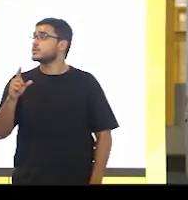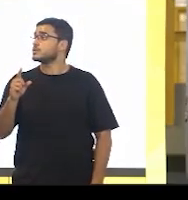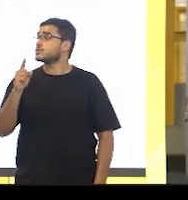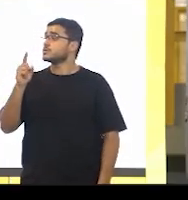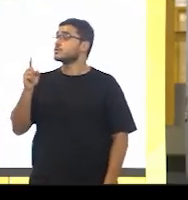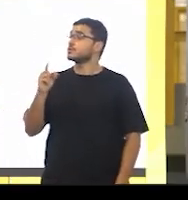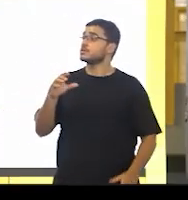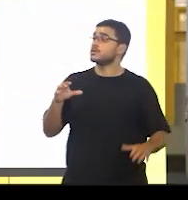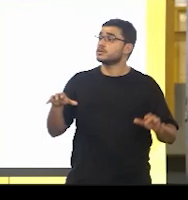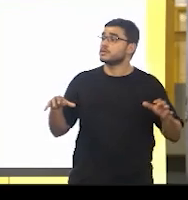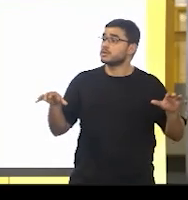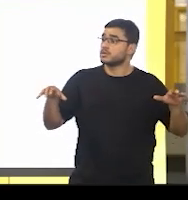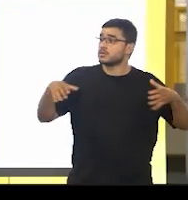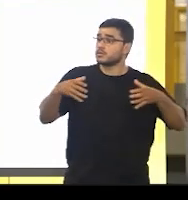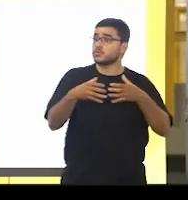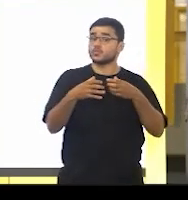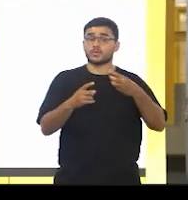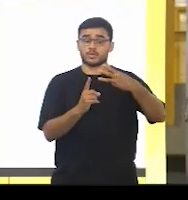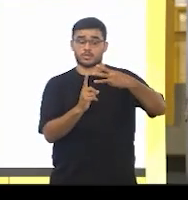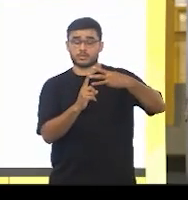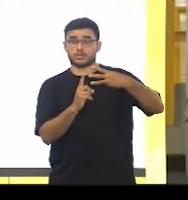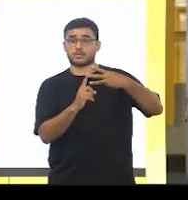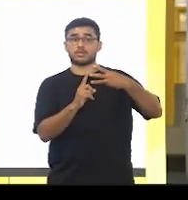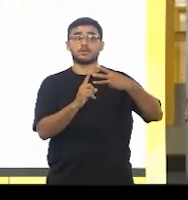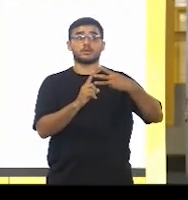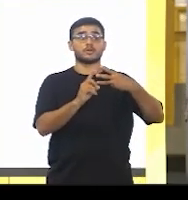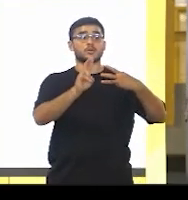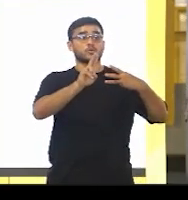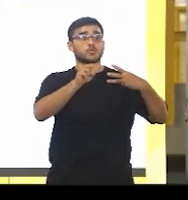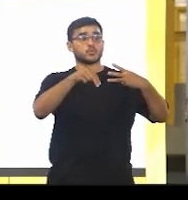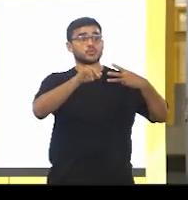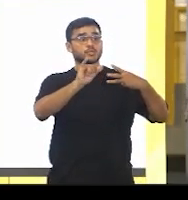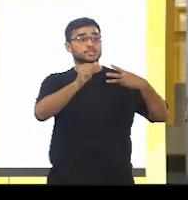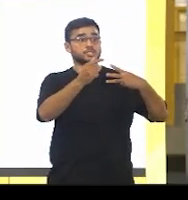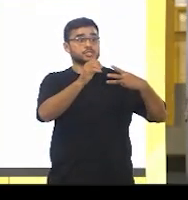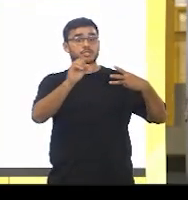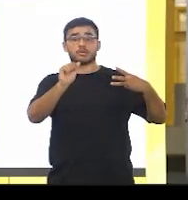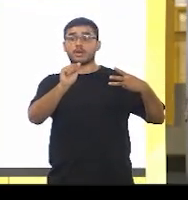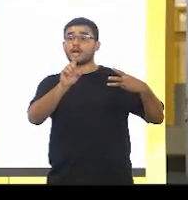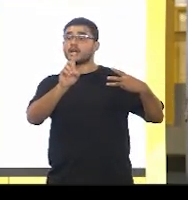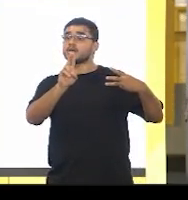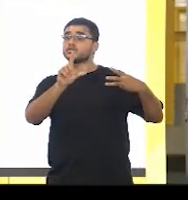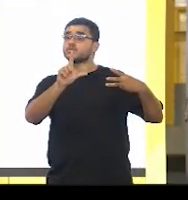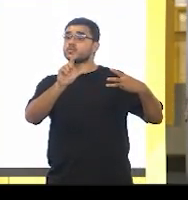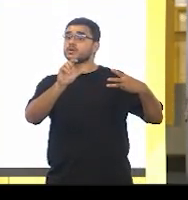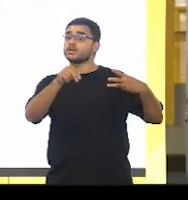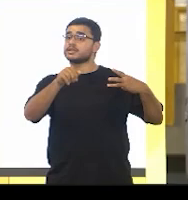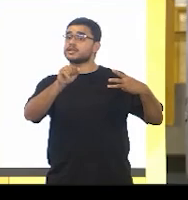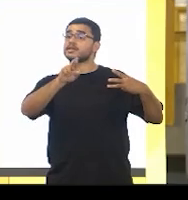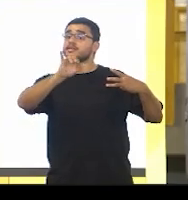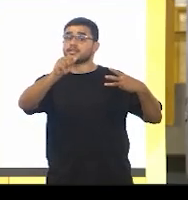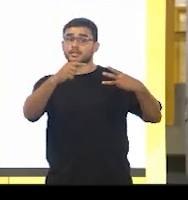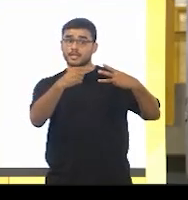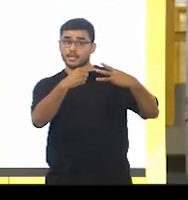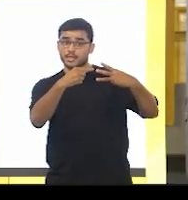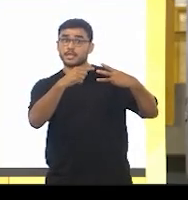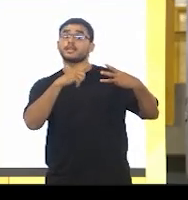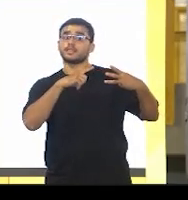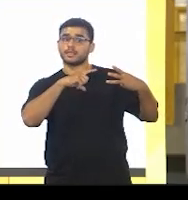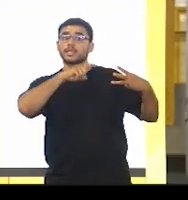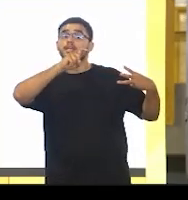Perfeito, uma união aduaneira. Querem anotar isso aí? O Mercosul é